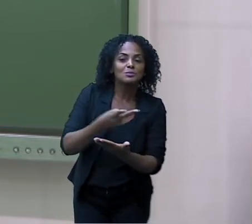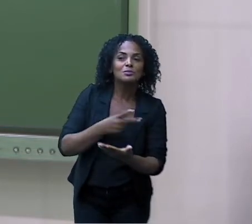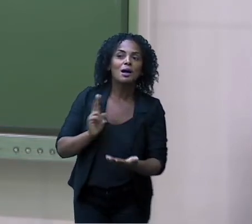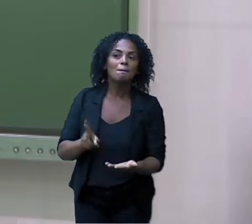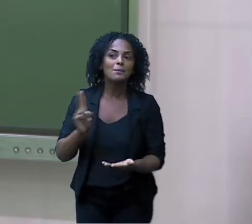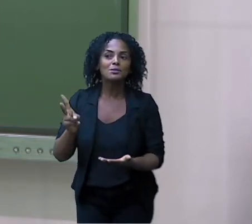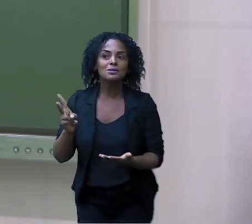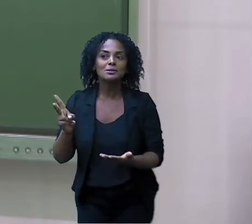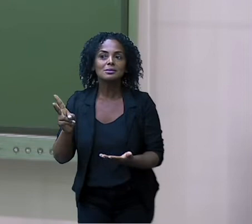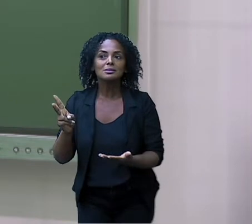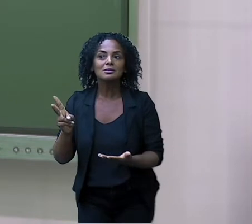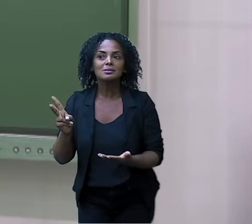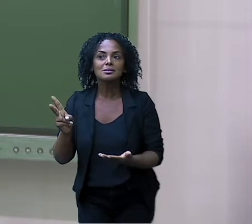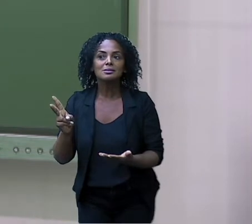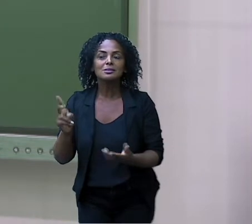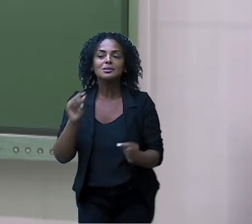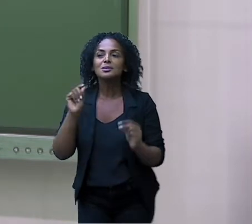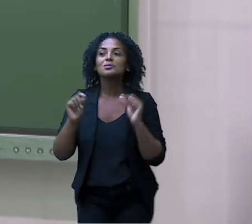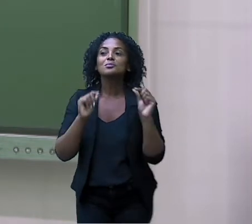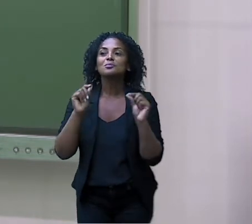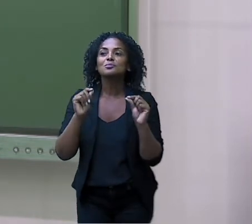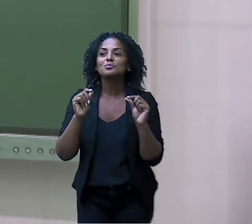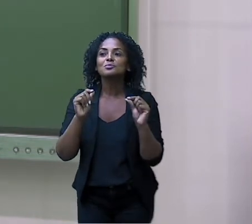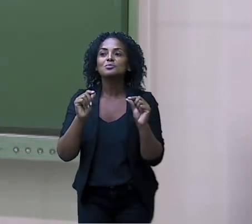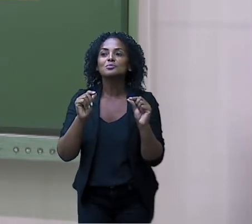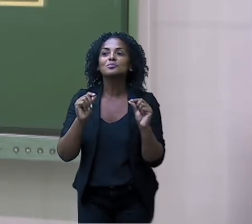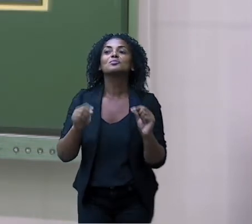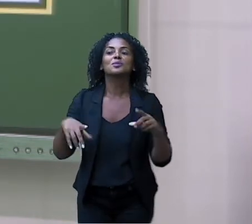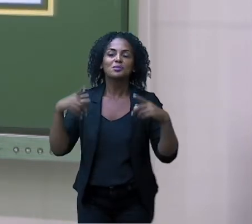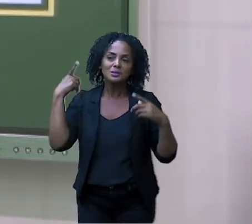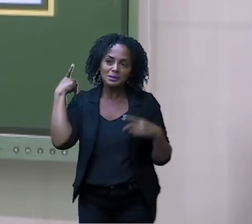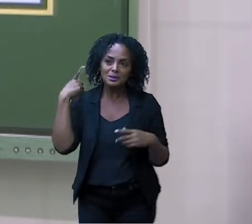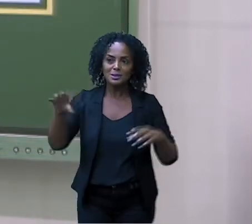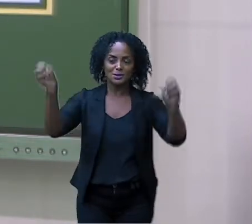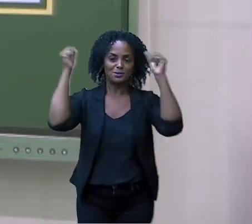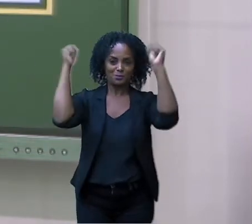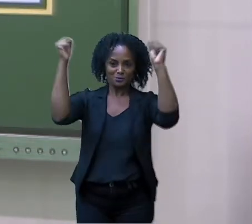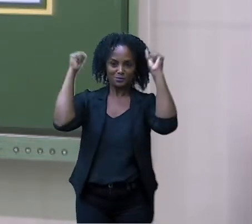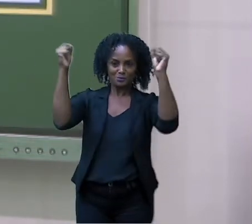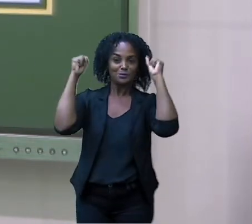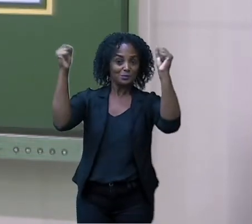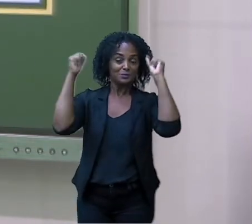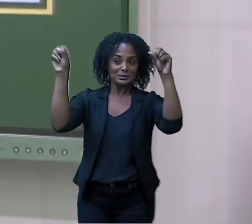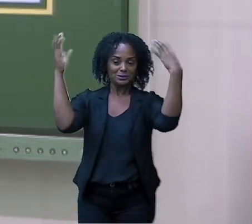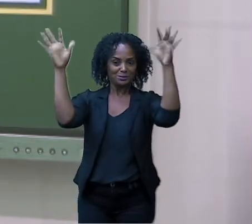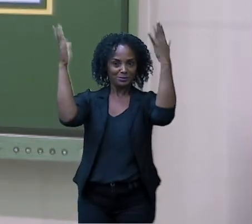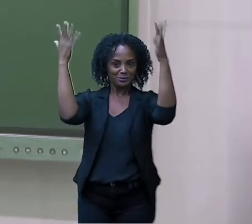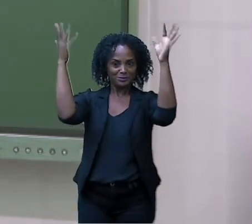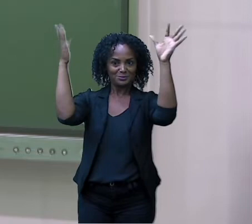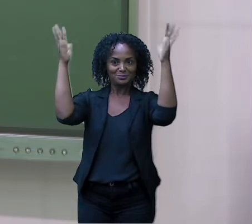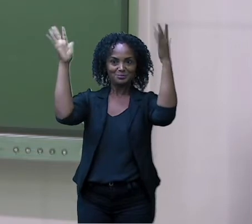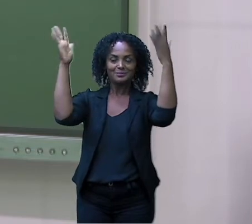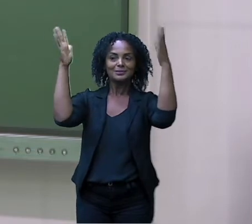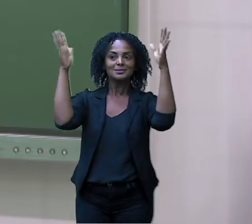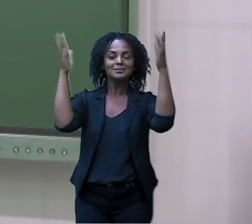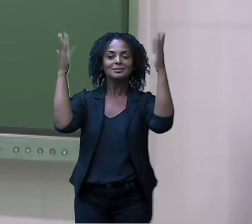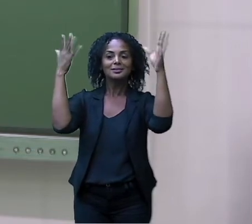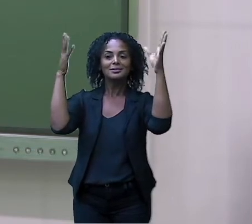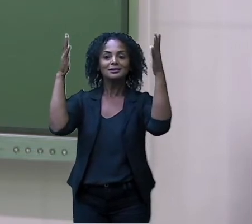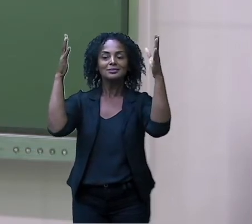Spider, acho que foi o primeiro que você abriu, não foi? Sim. Isso mesmo. Nossa, foi na sorte, hein? Só